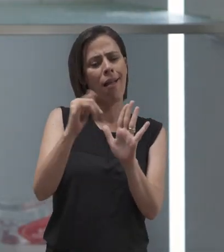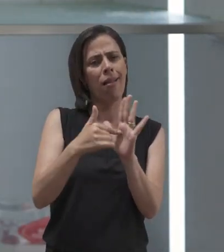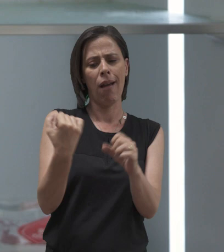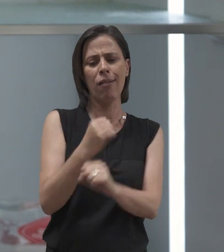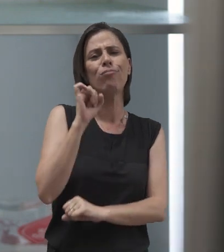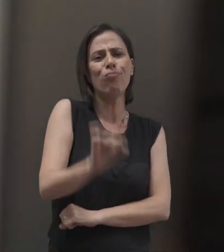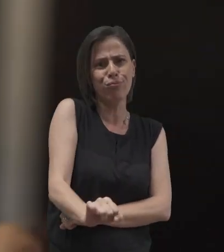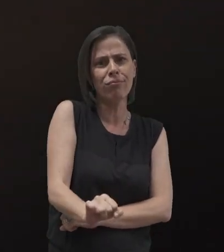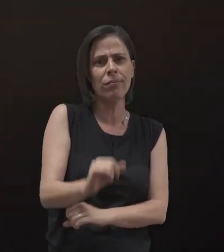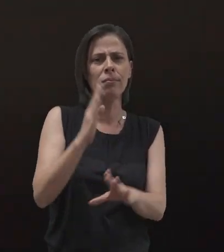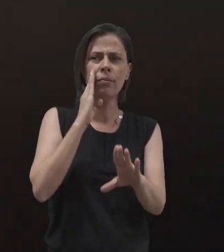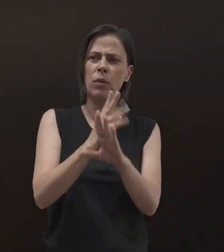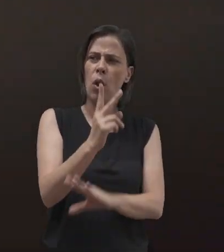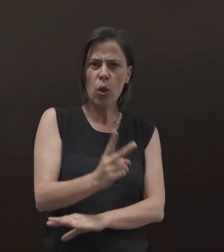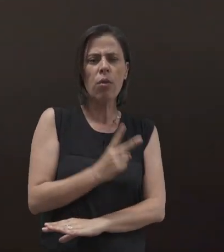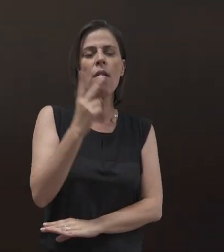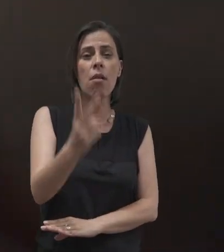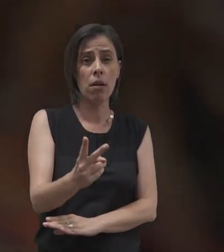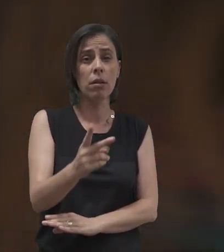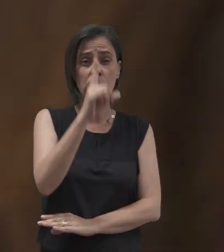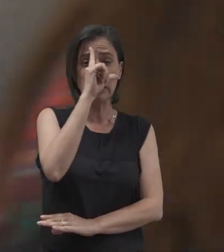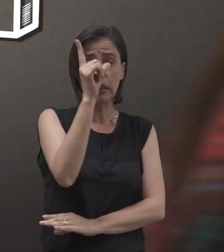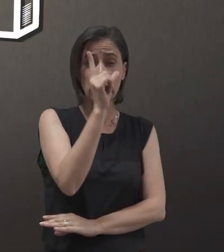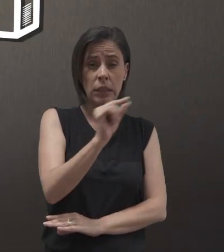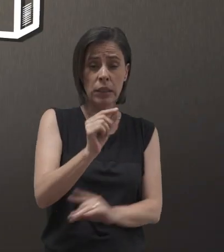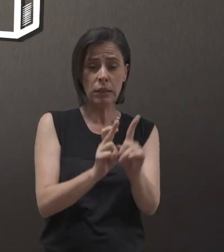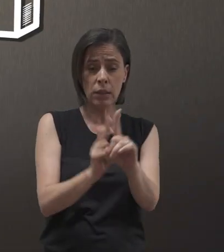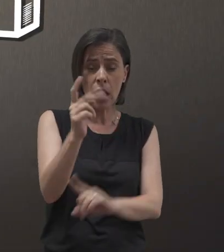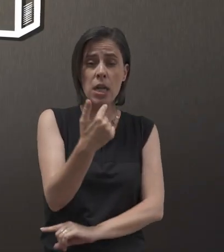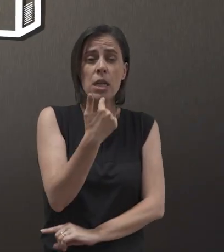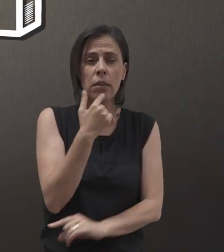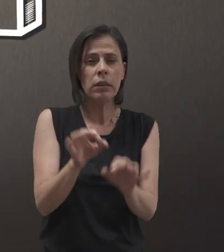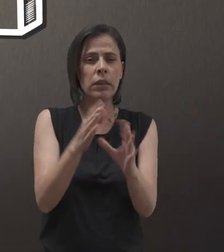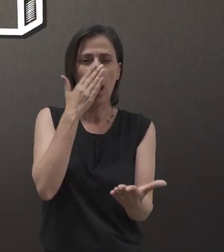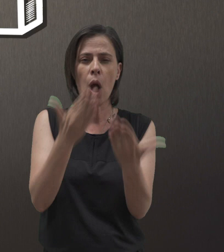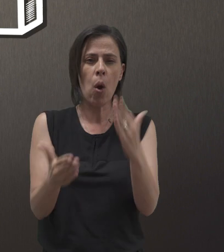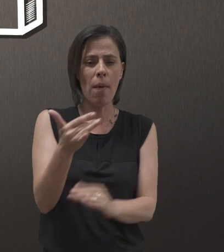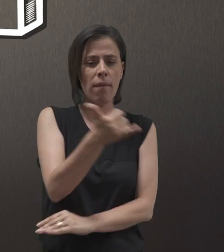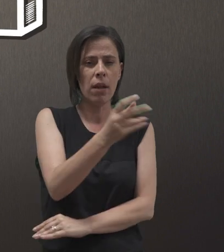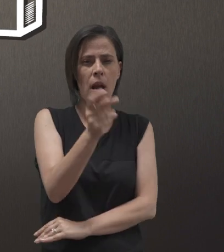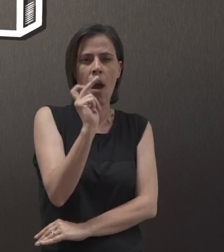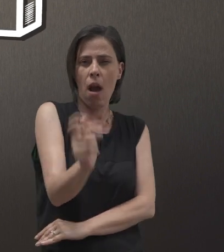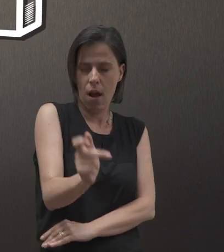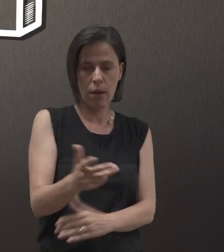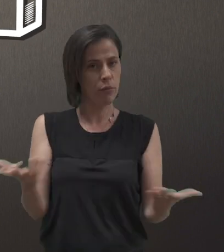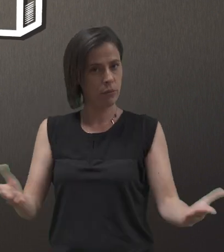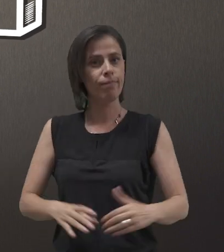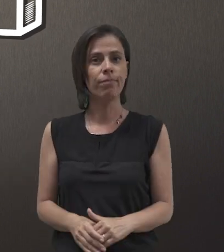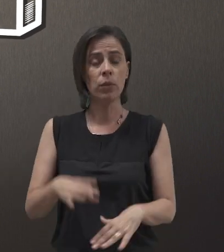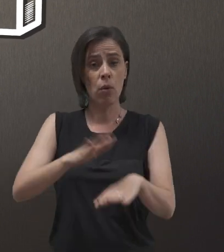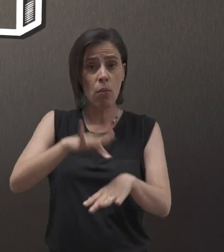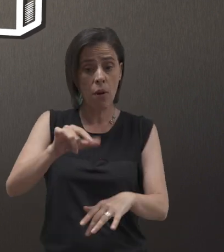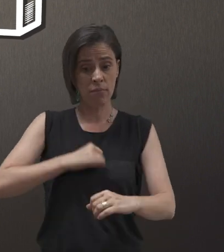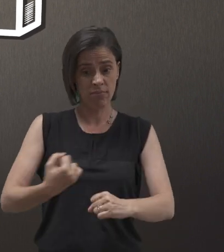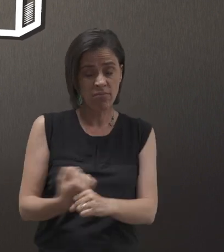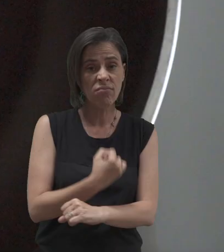legislação laboral. Nos últimos 2 anos, as maiores fortunas cresceram tanto como nos últimos 23. À custa